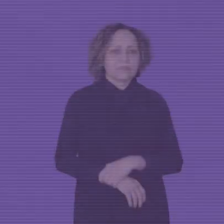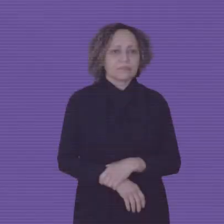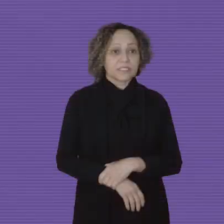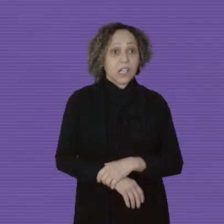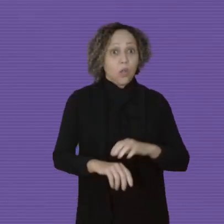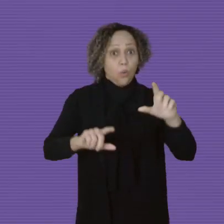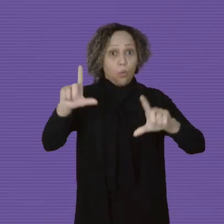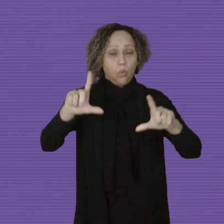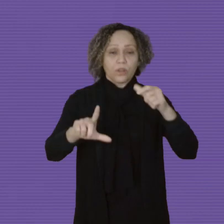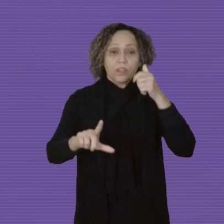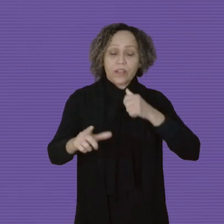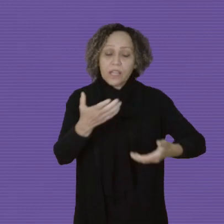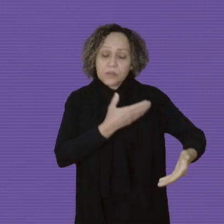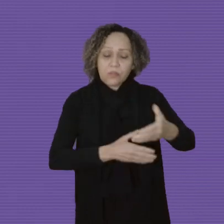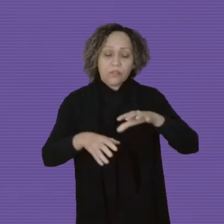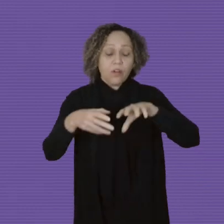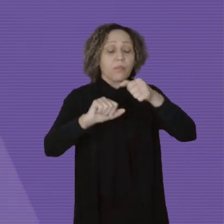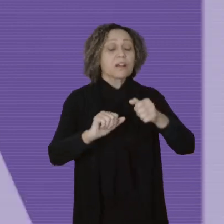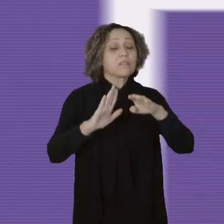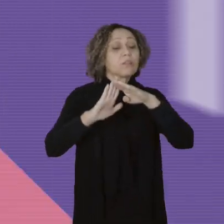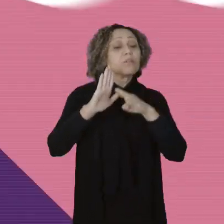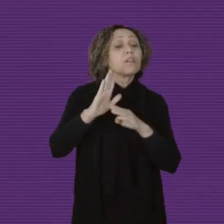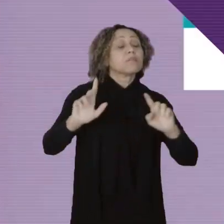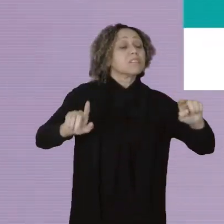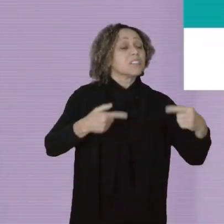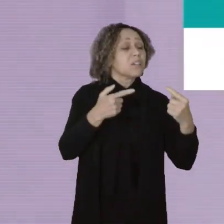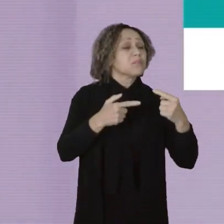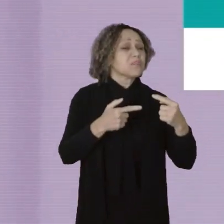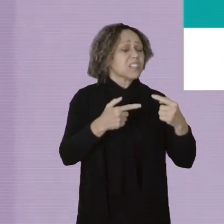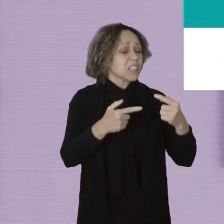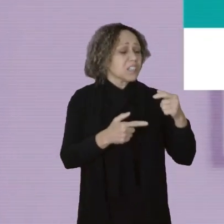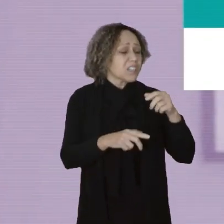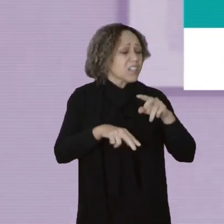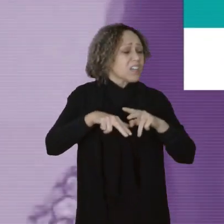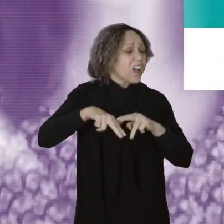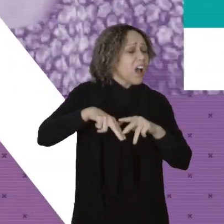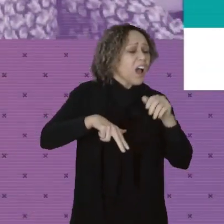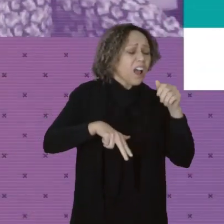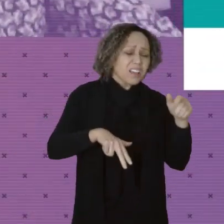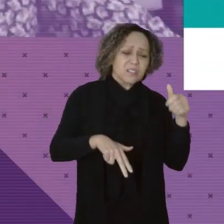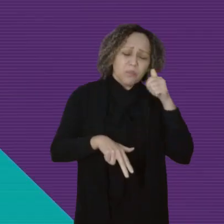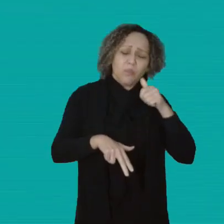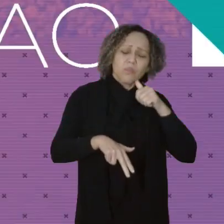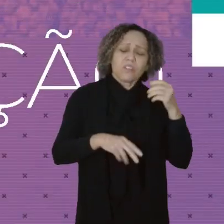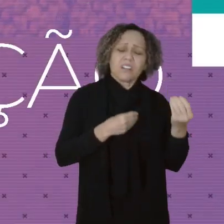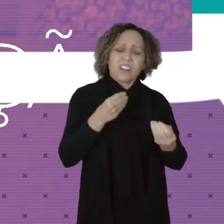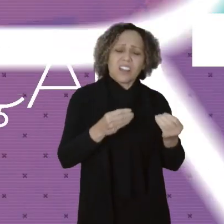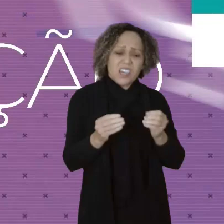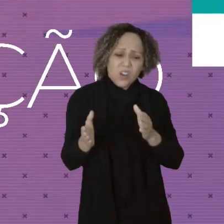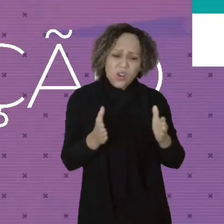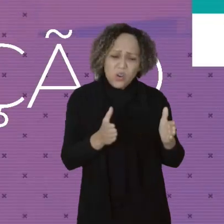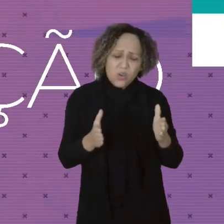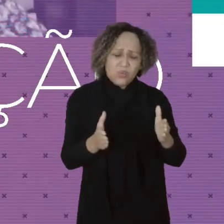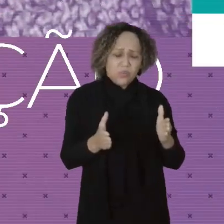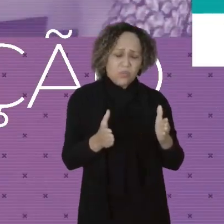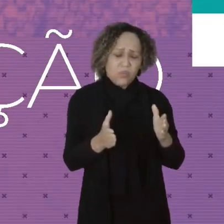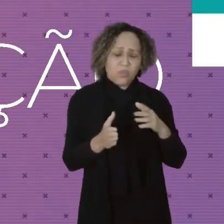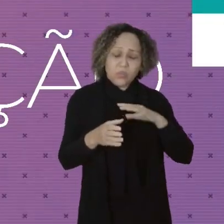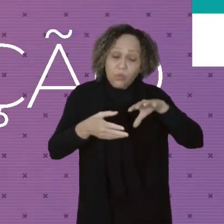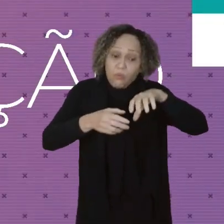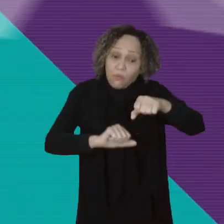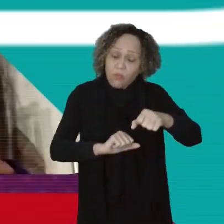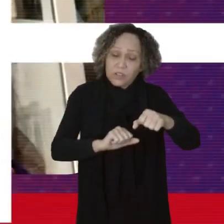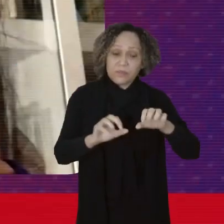O TV Elas por Elas Formação coloca em pauta os desafios enfrentados pelo gênero feminino no mundo contemporâneo, com foco na preparação e formação